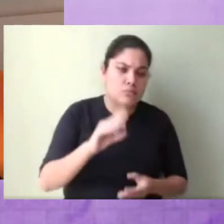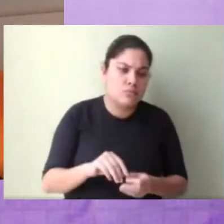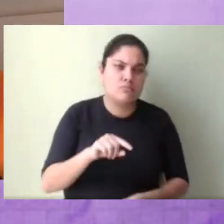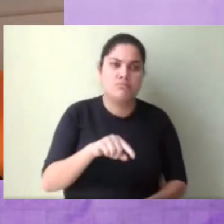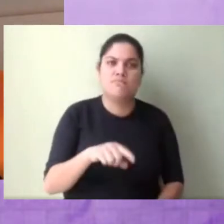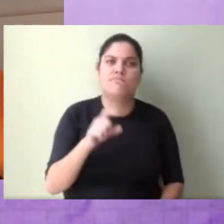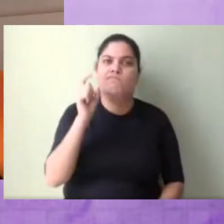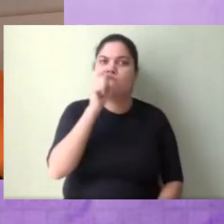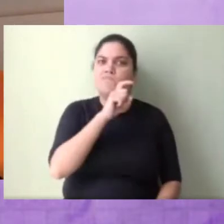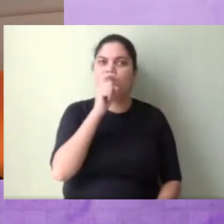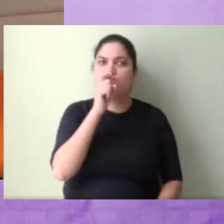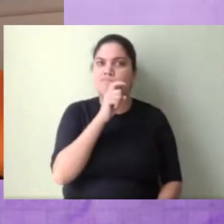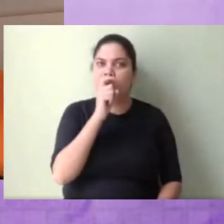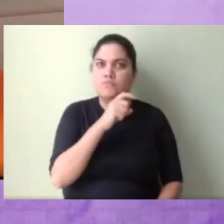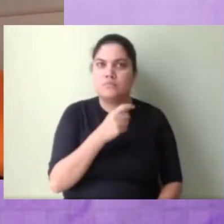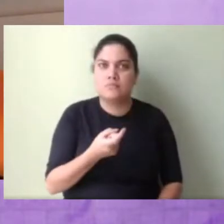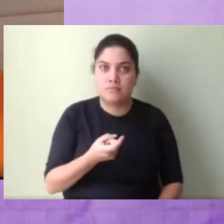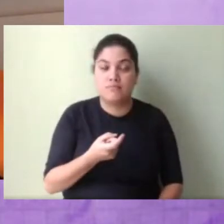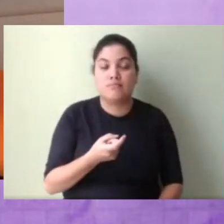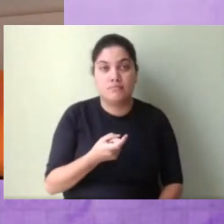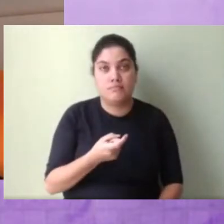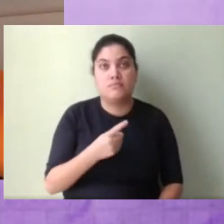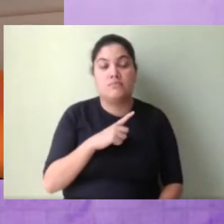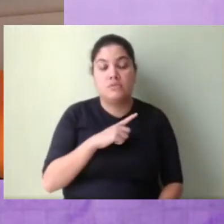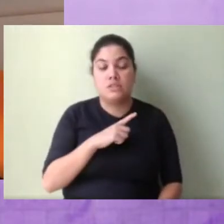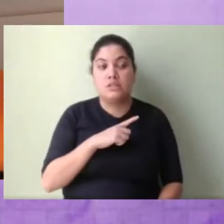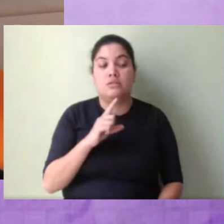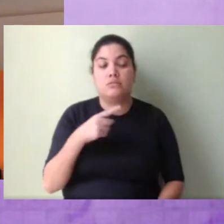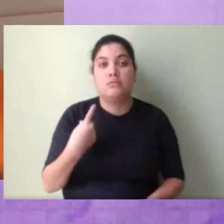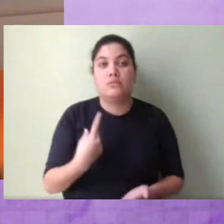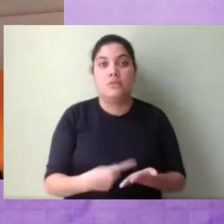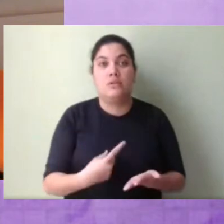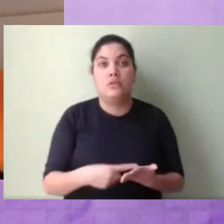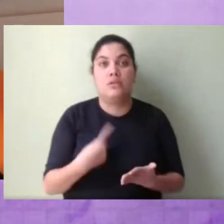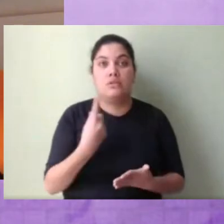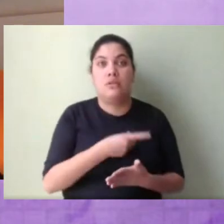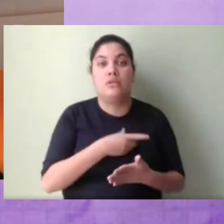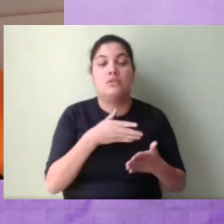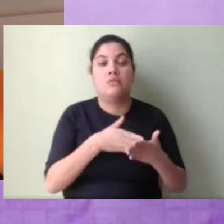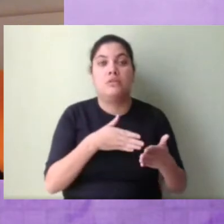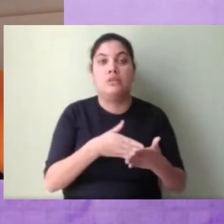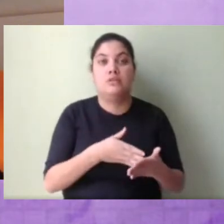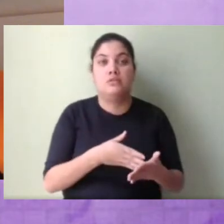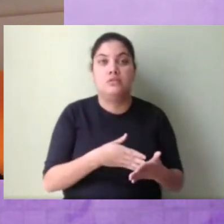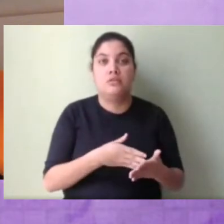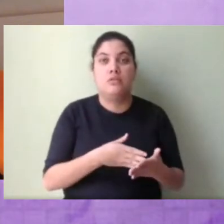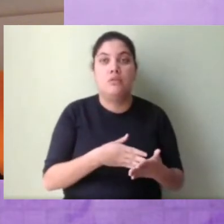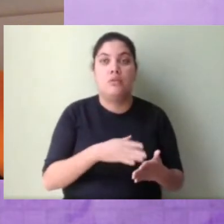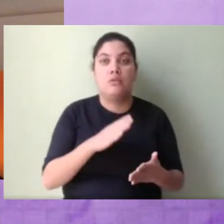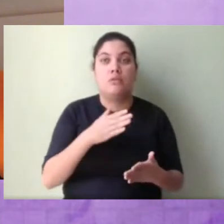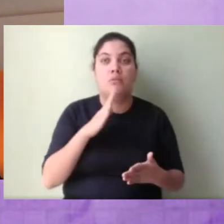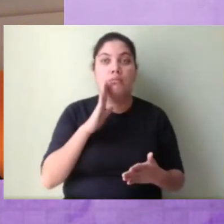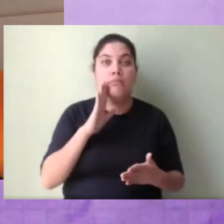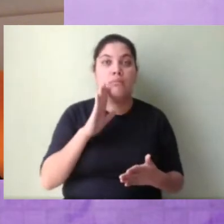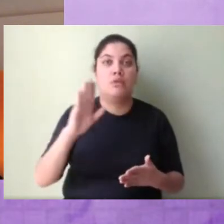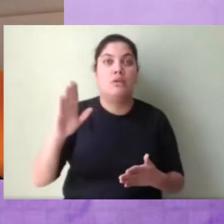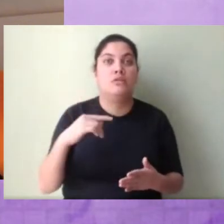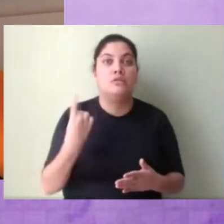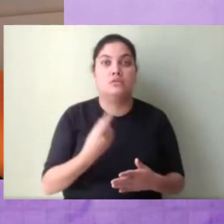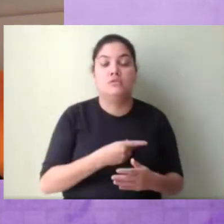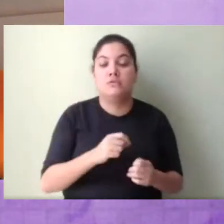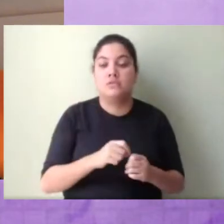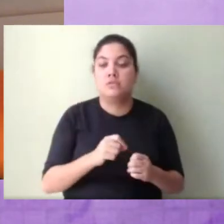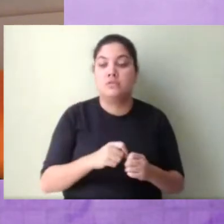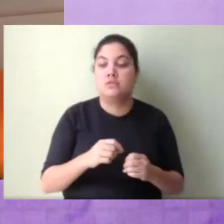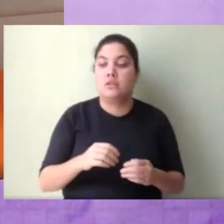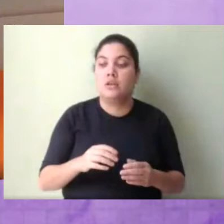tal. Se vocês são como a gente, nosso código de ética, a gente tem o dever de levantar, olha, se você está me contando isso, eu preciso denunciar. Você tem